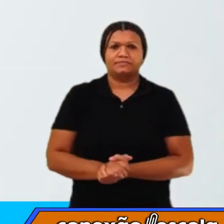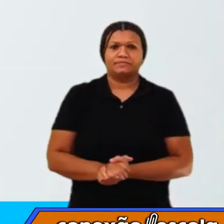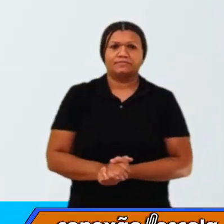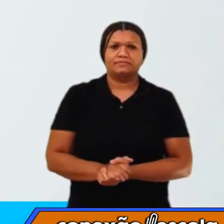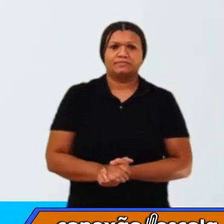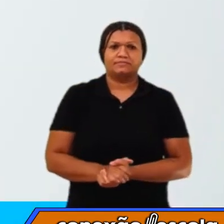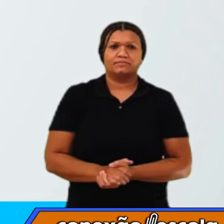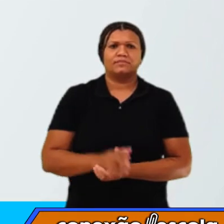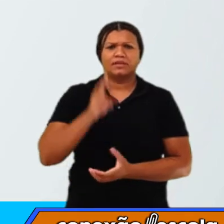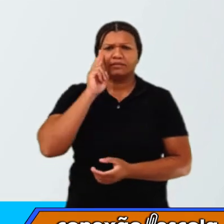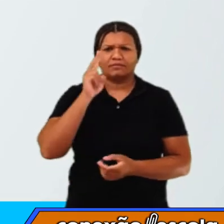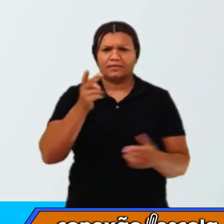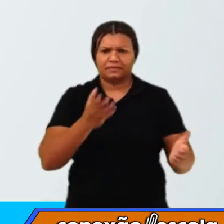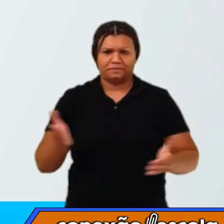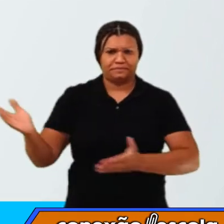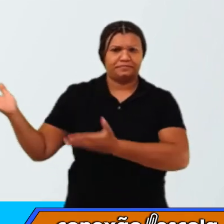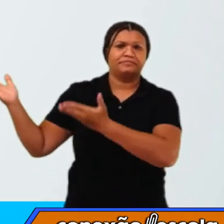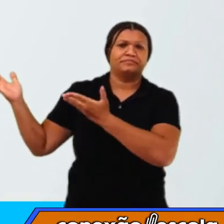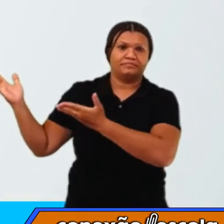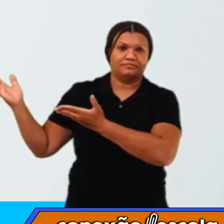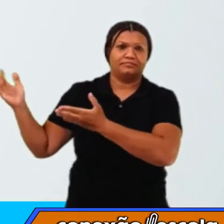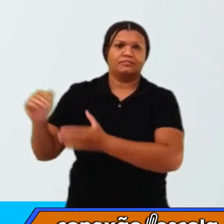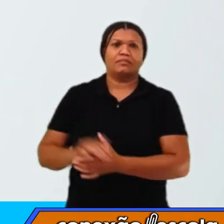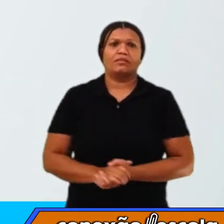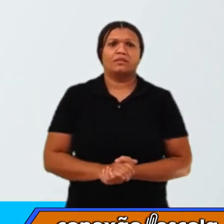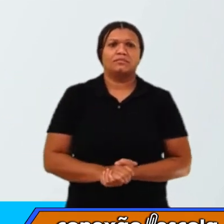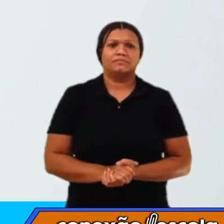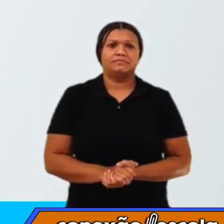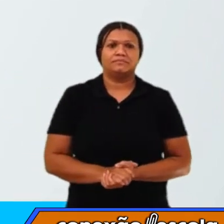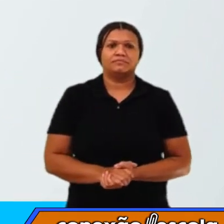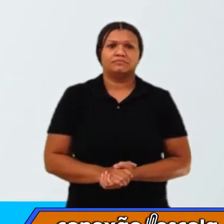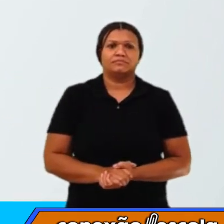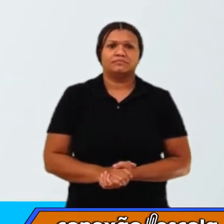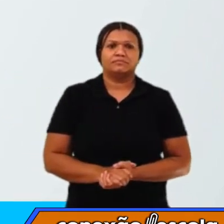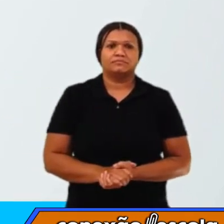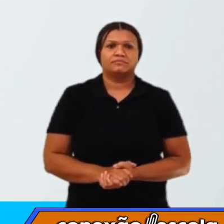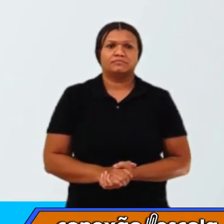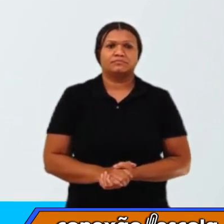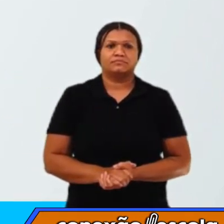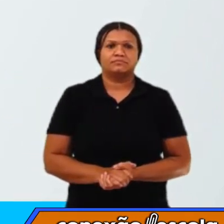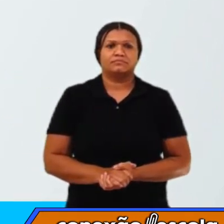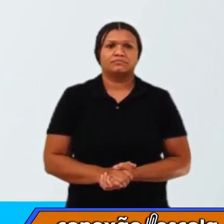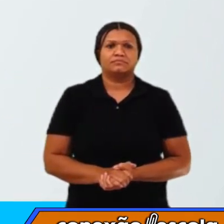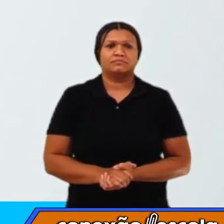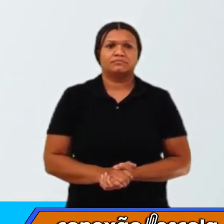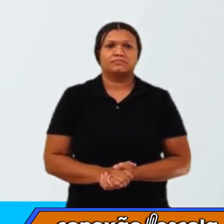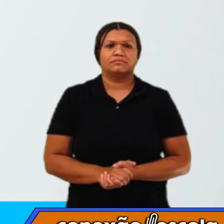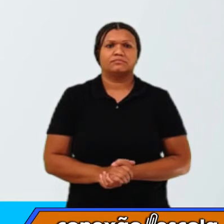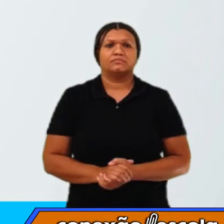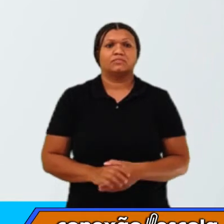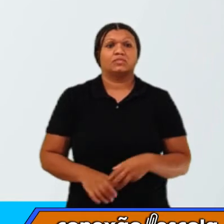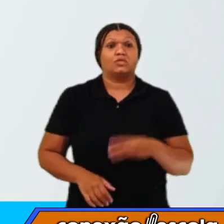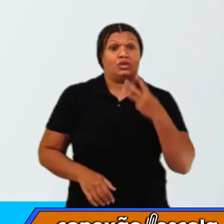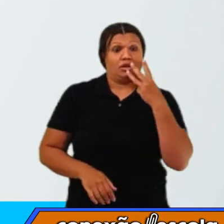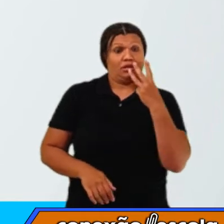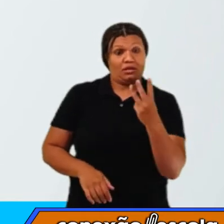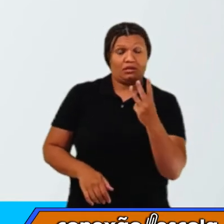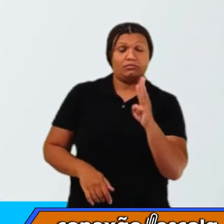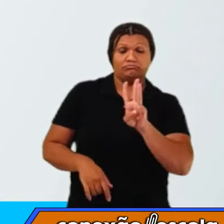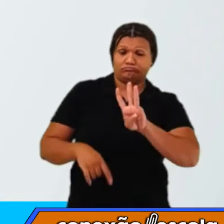são lembradas eu mais sei dizendo que eu estou três anos na sombra vai parar no